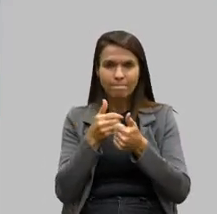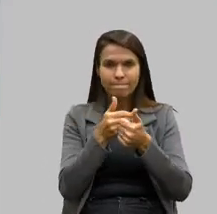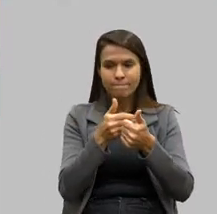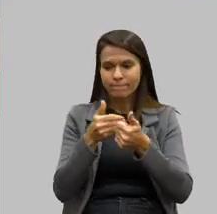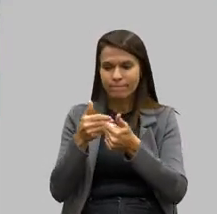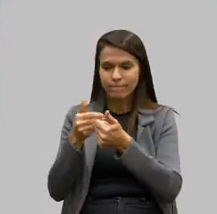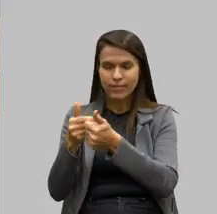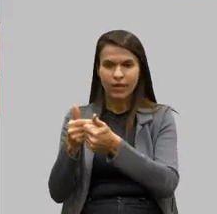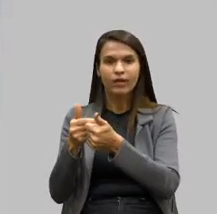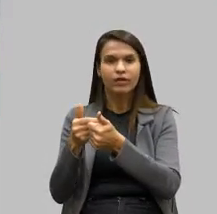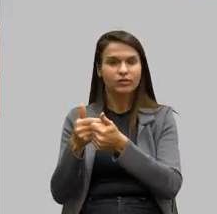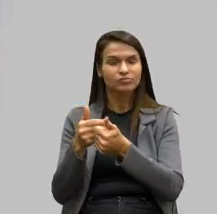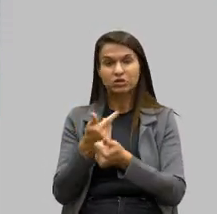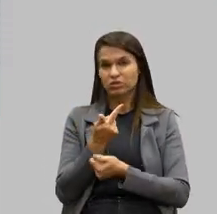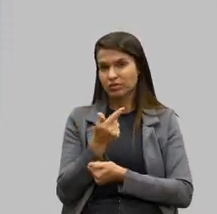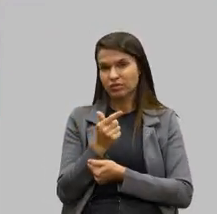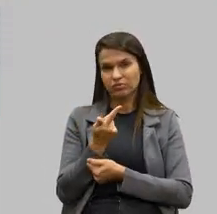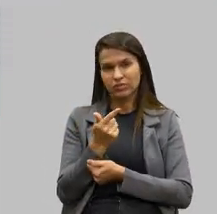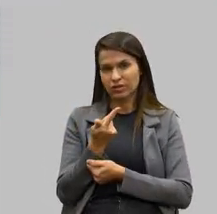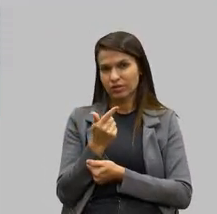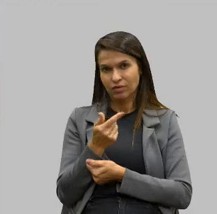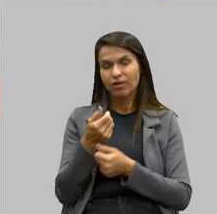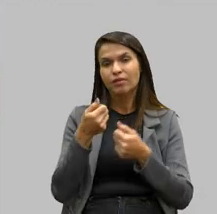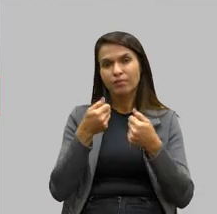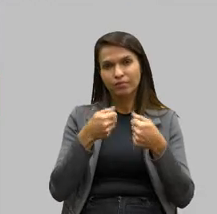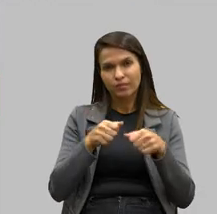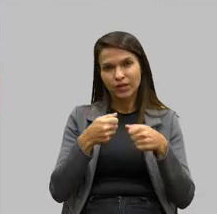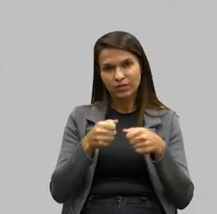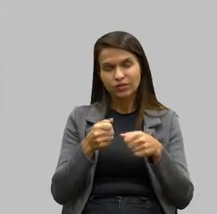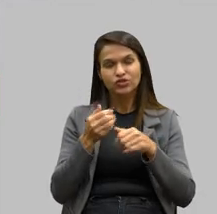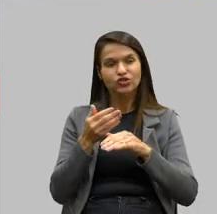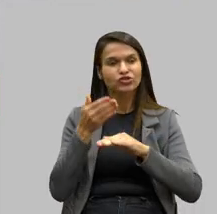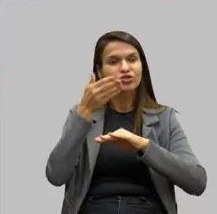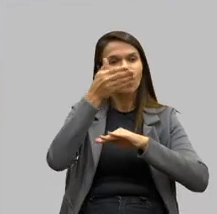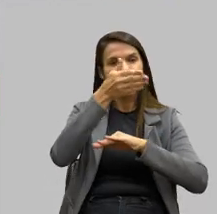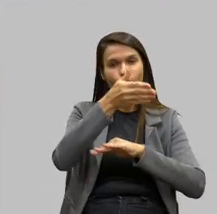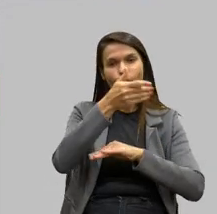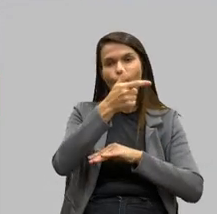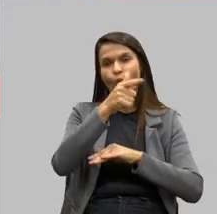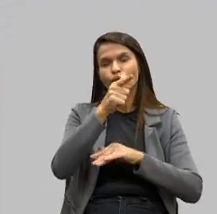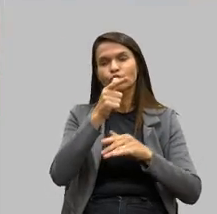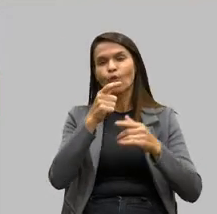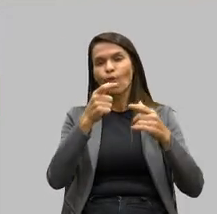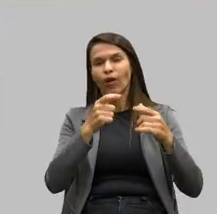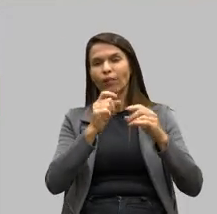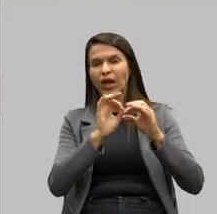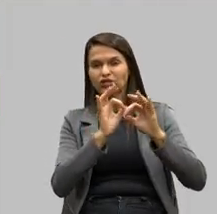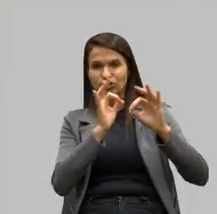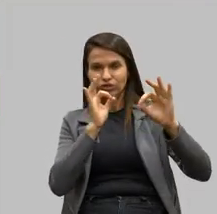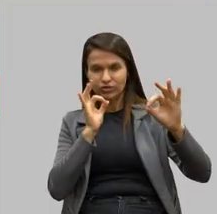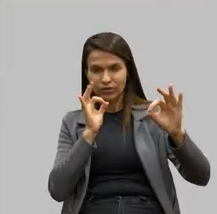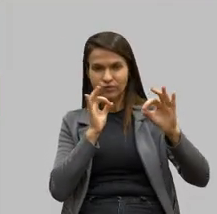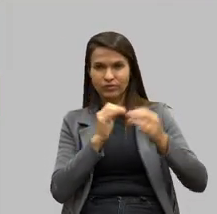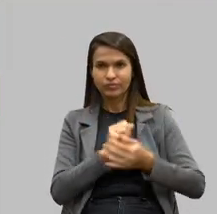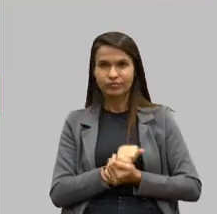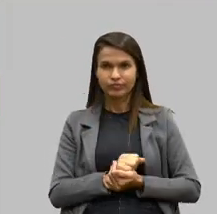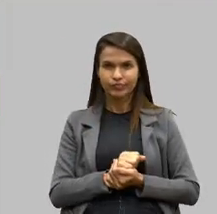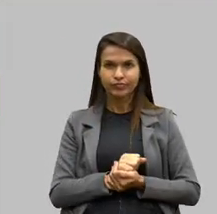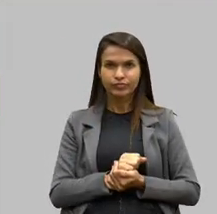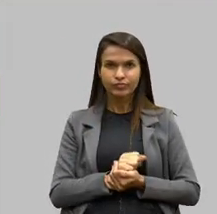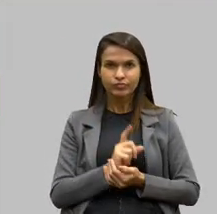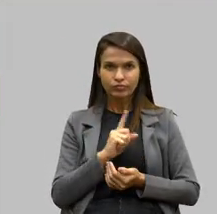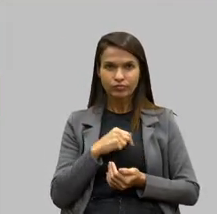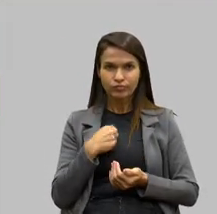que não têm também, que precisam de ir para um lugar mais distante. nós atenderíamos